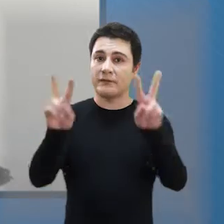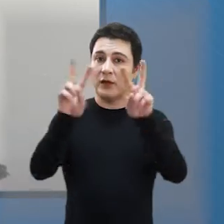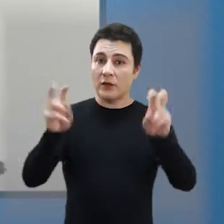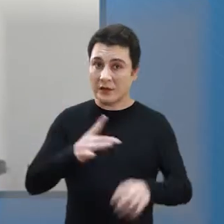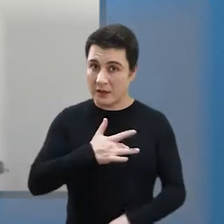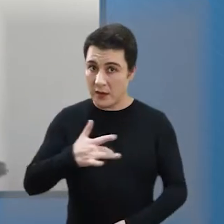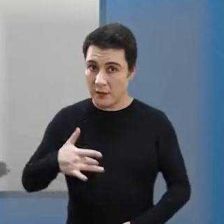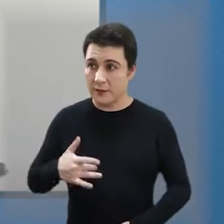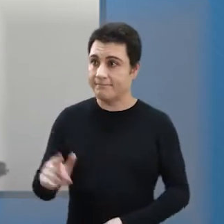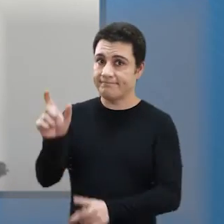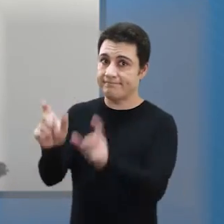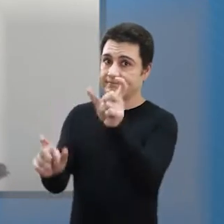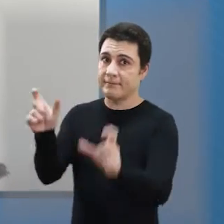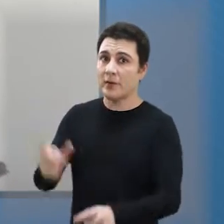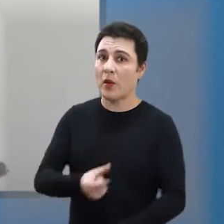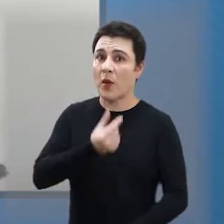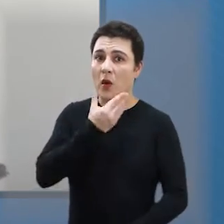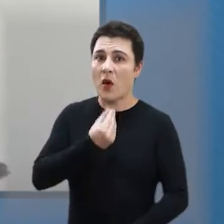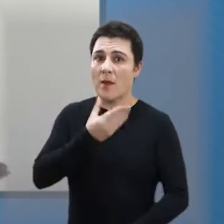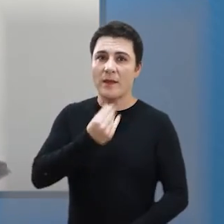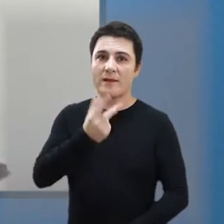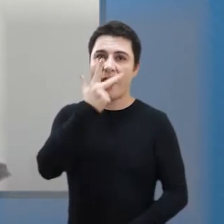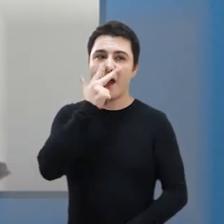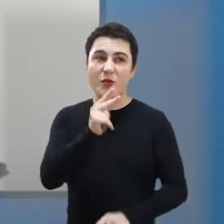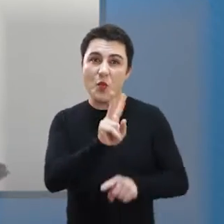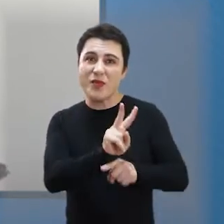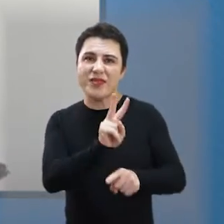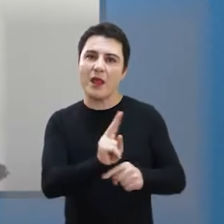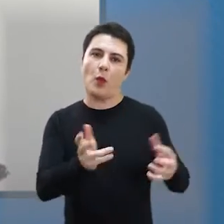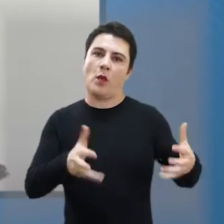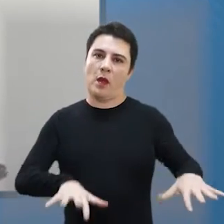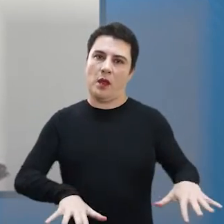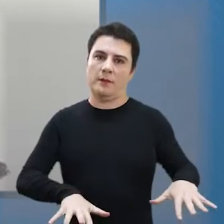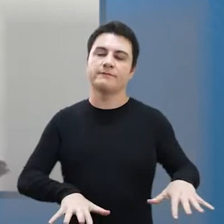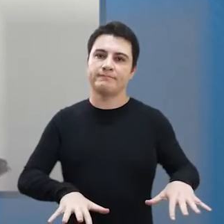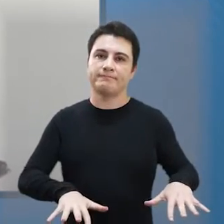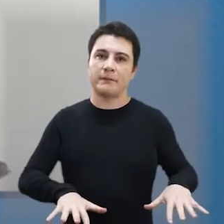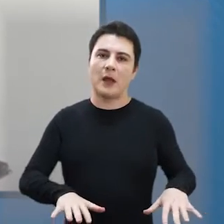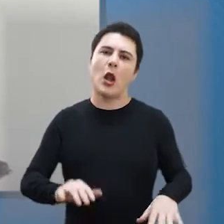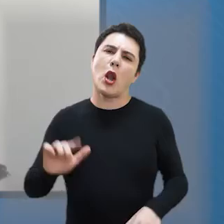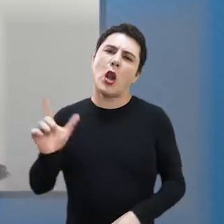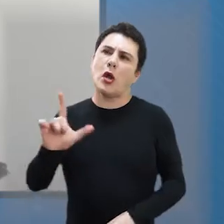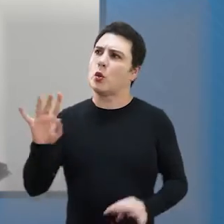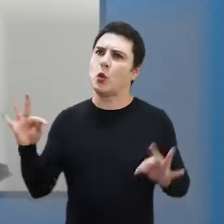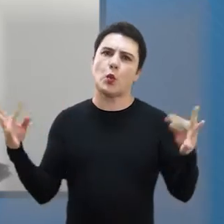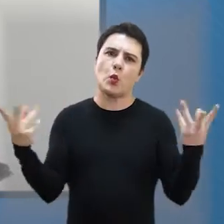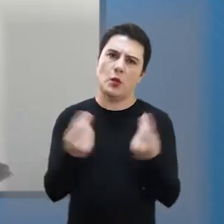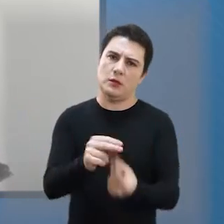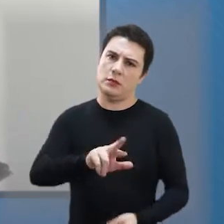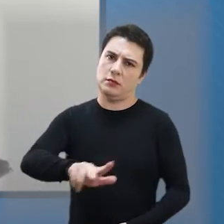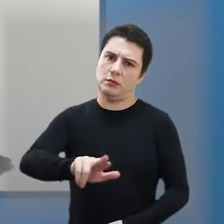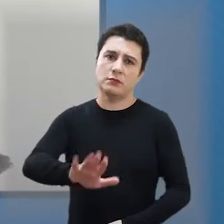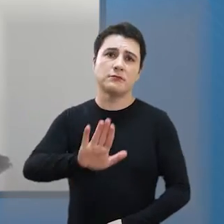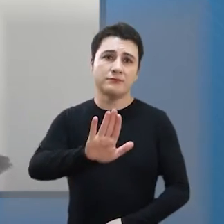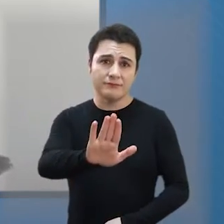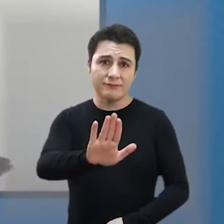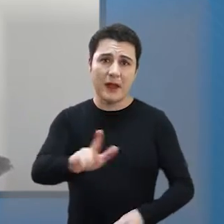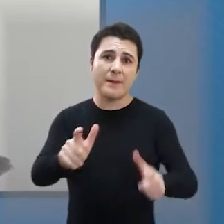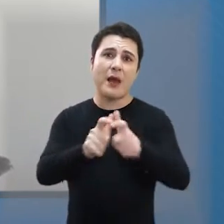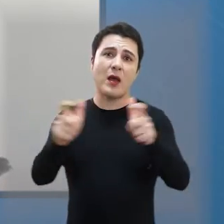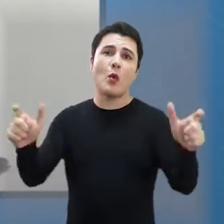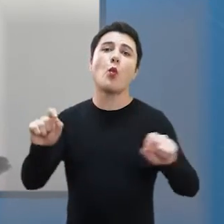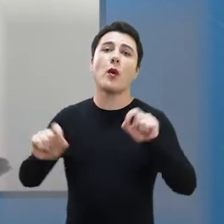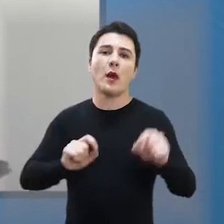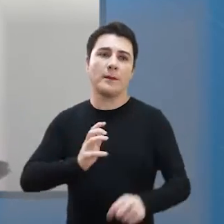Quando o assunto é saúde, os homens costumam ser mais descuidados que as mulheres. É claro que não dá para generalizar, mas muitas